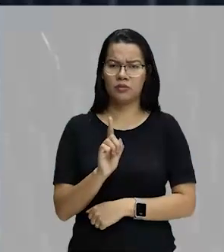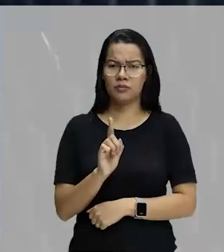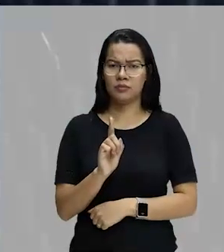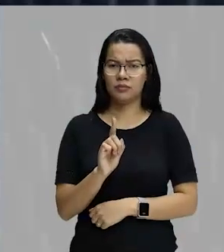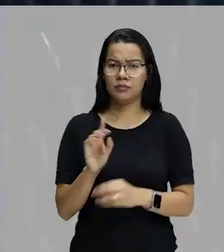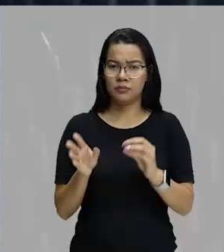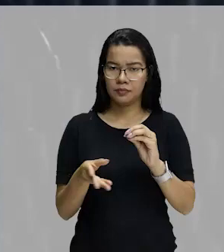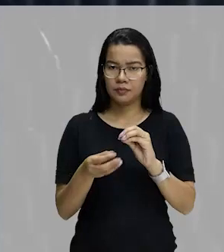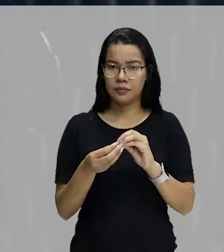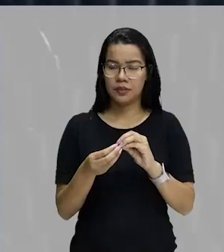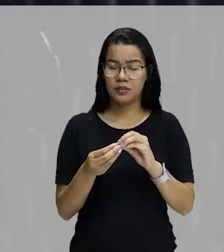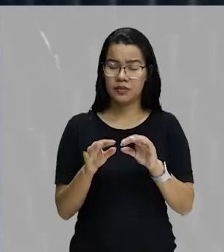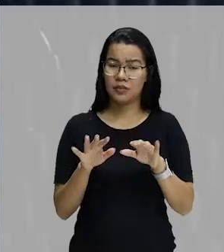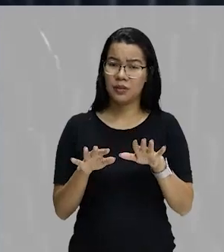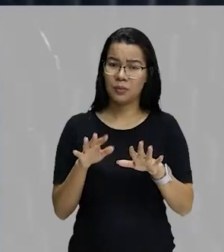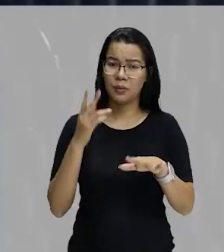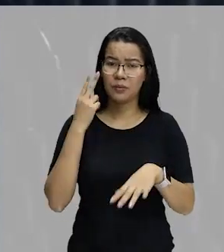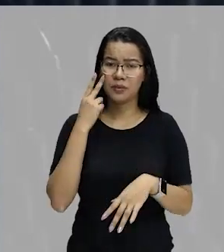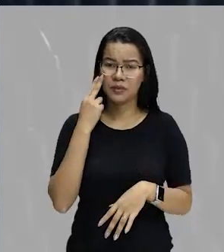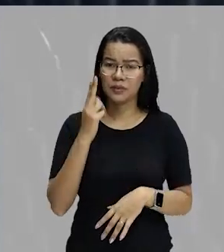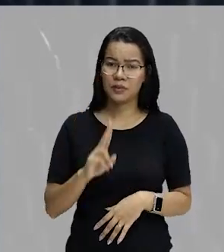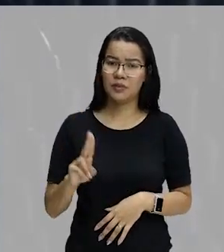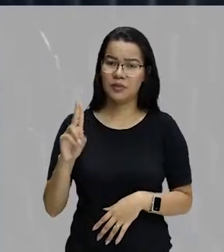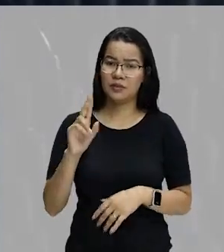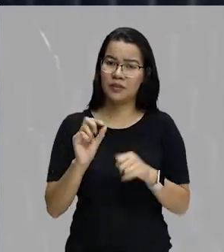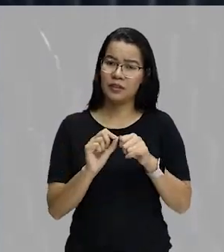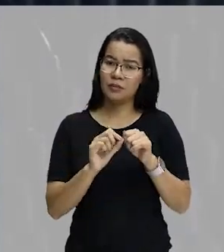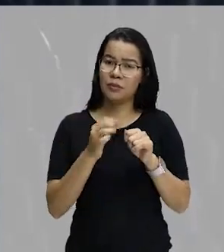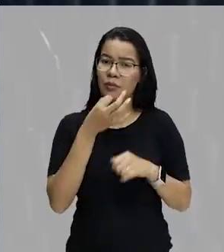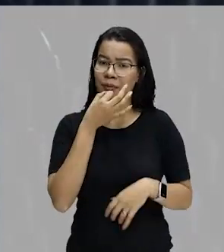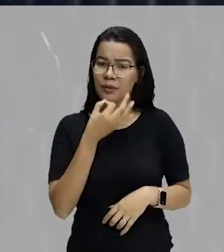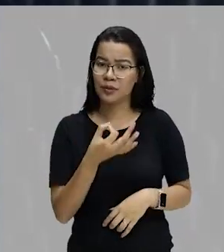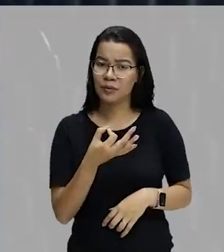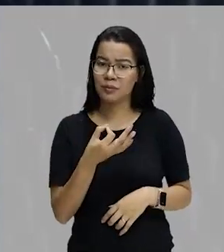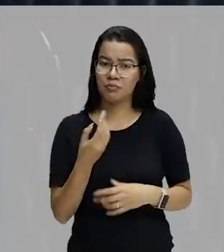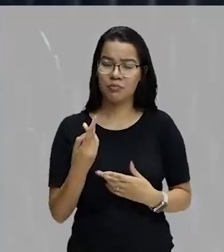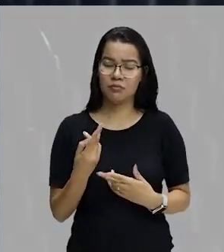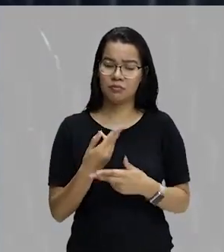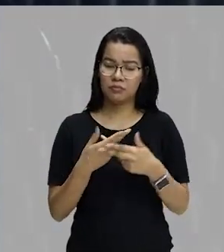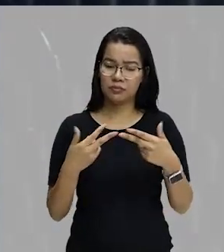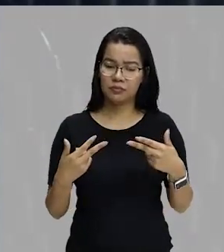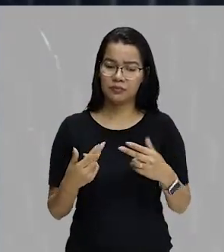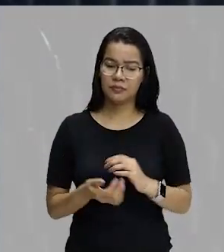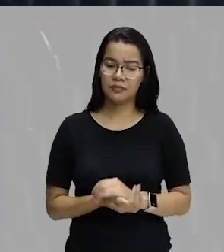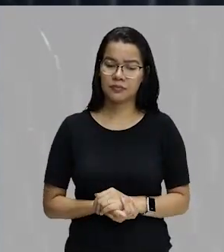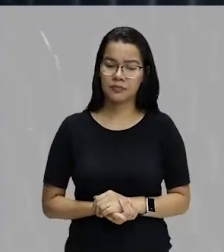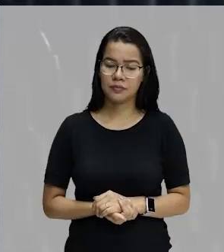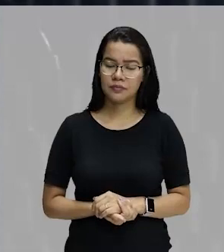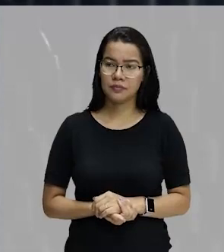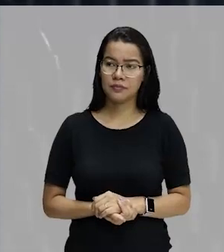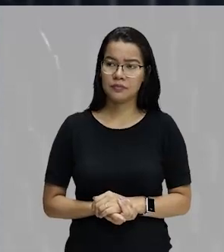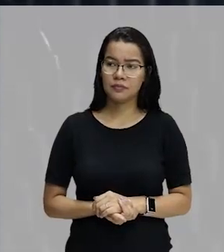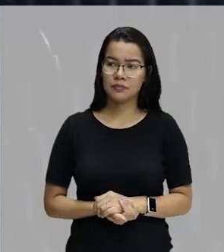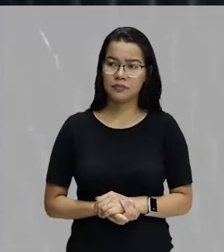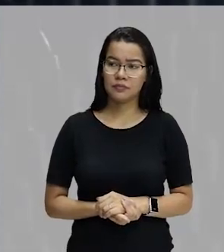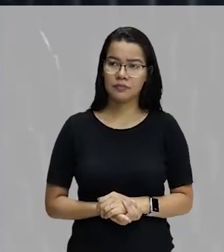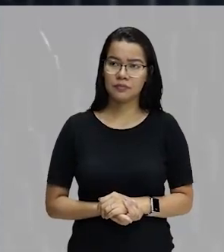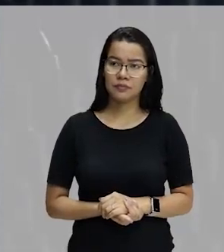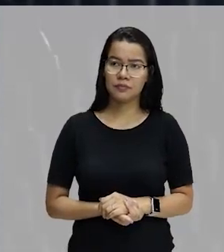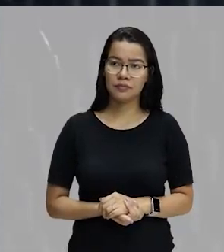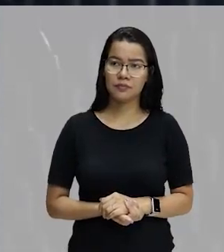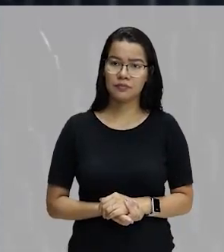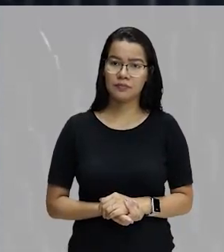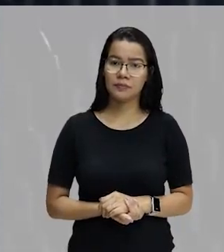essa construção ela é usada para você fazer uma sugestão de alguma coisa. Why don't? Why don't you apply for